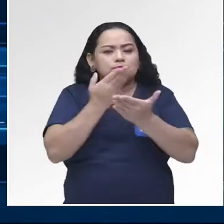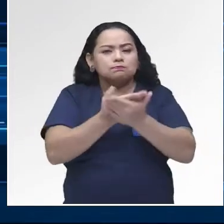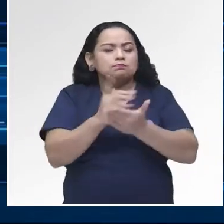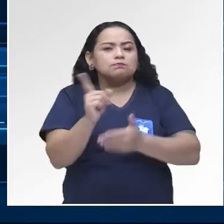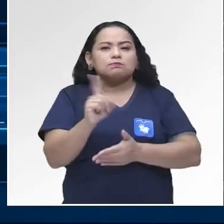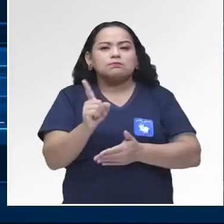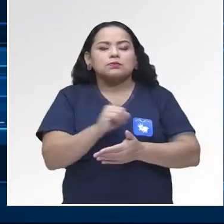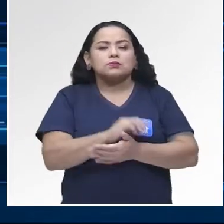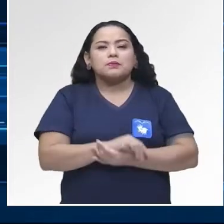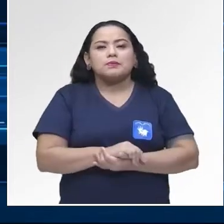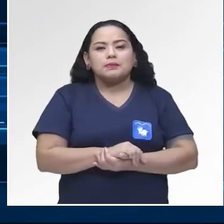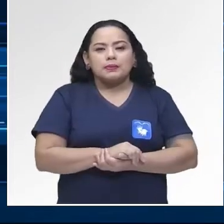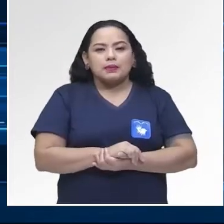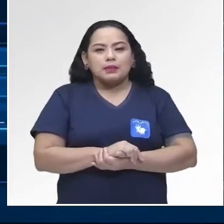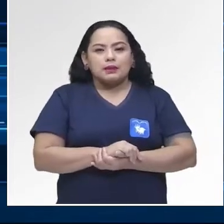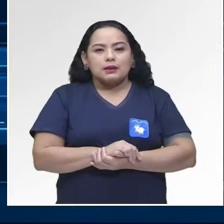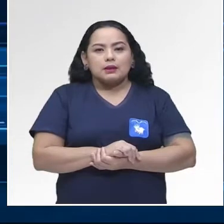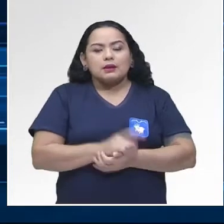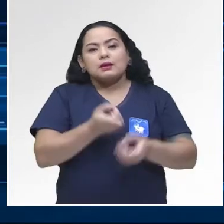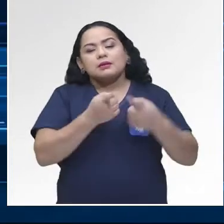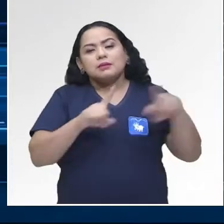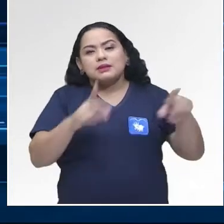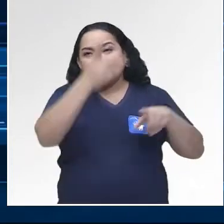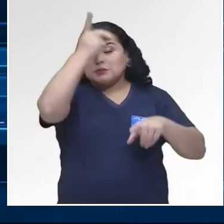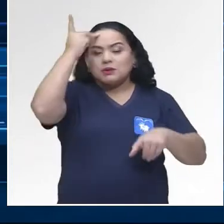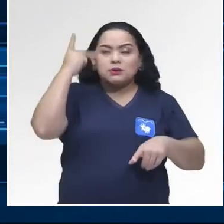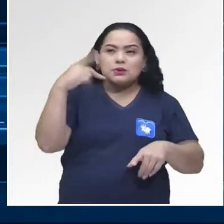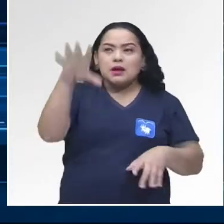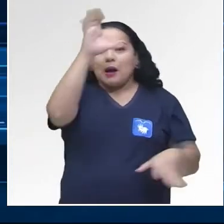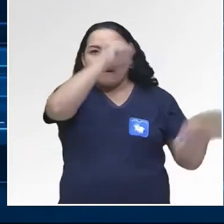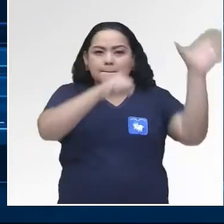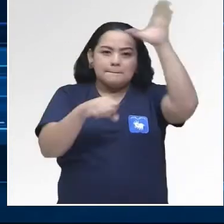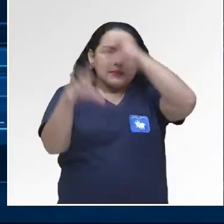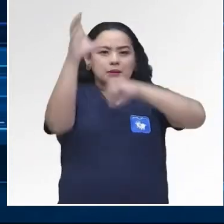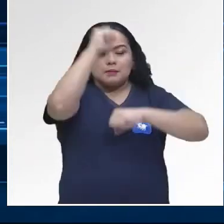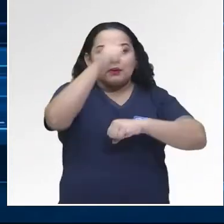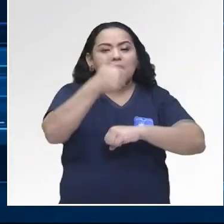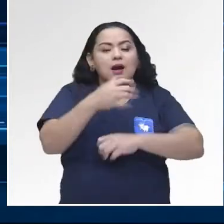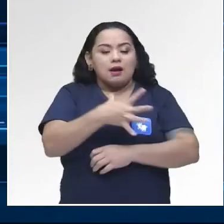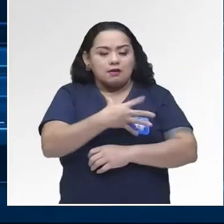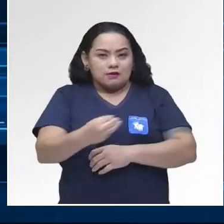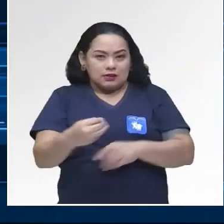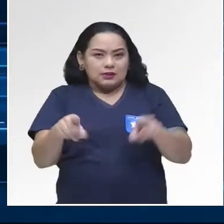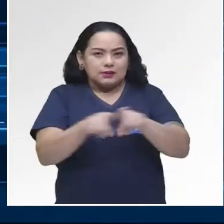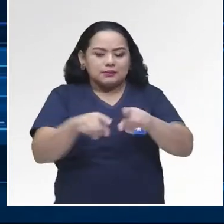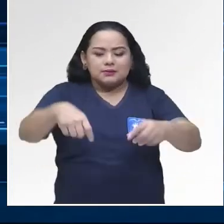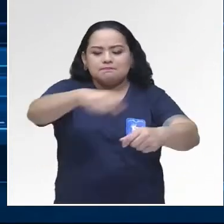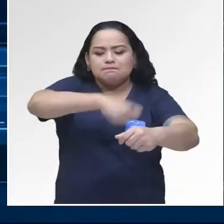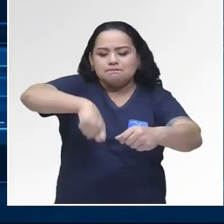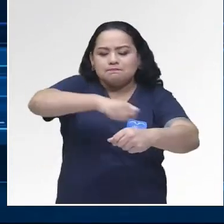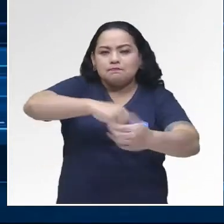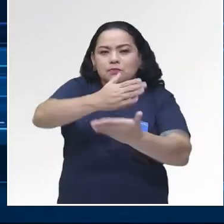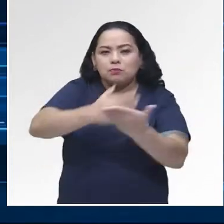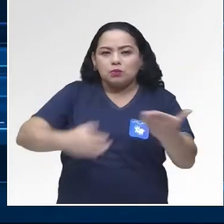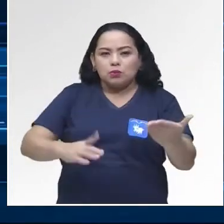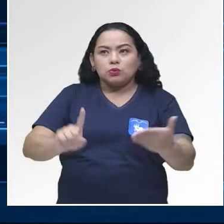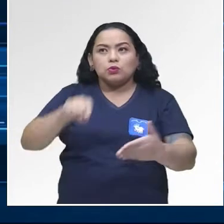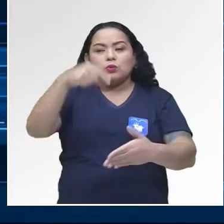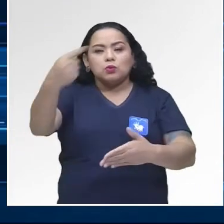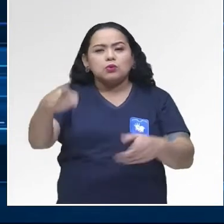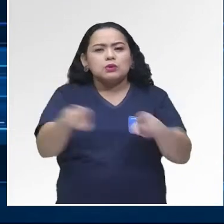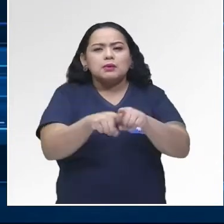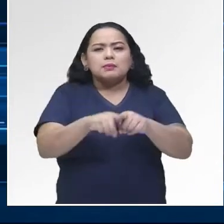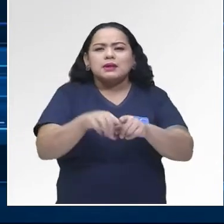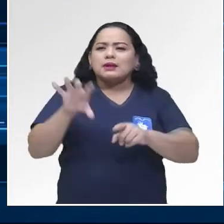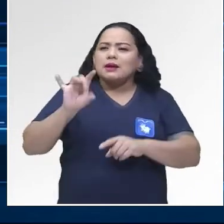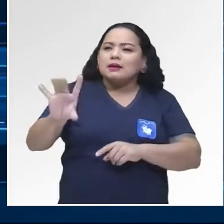né? Então, as pessoas vão aprendendo. Aí a filha aprende a fazer um bolo, aí o outro aprende a fazer um bolo. Todo mundo